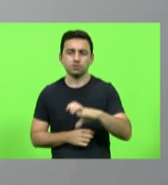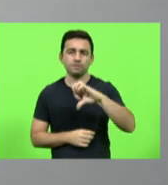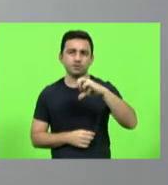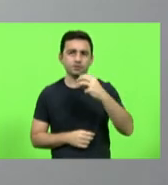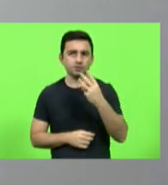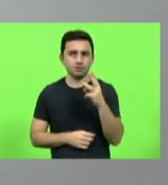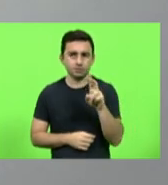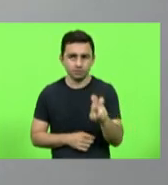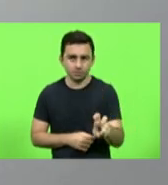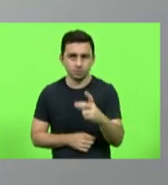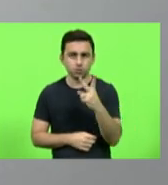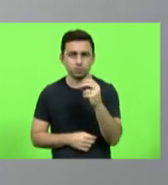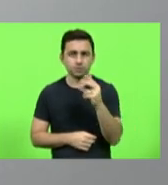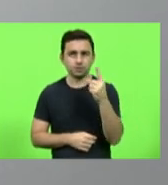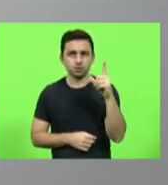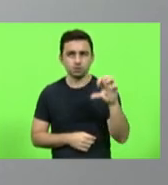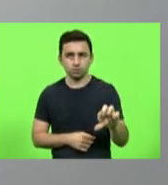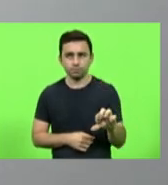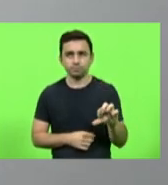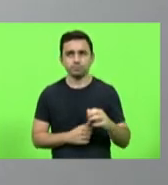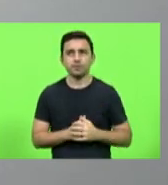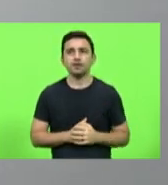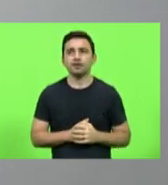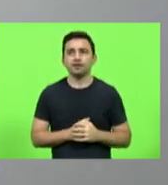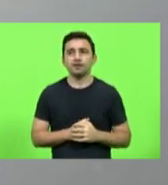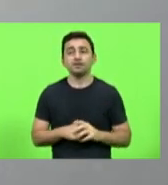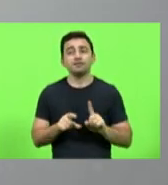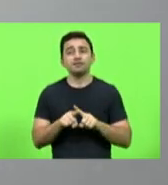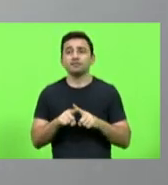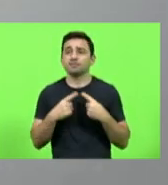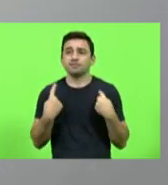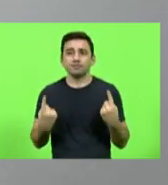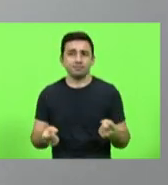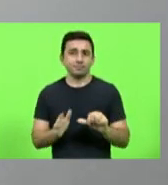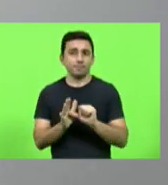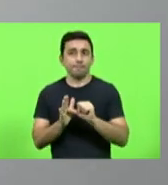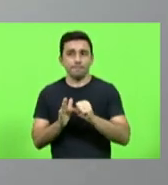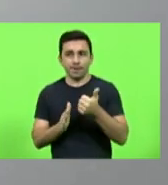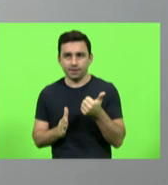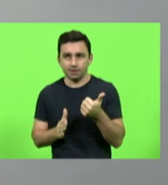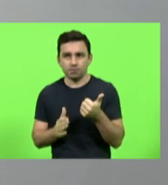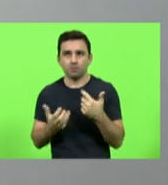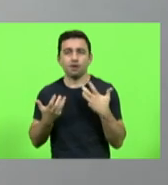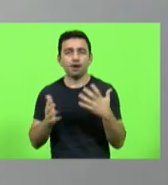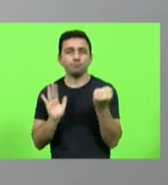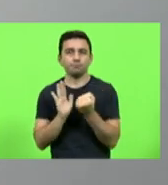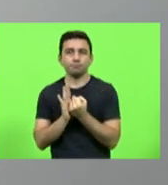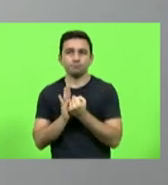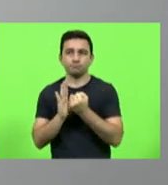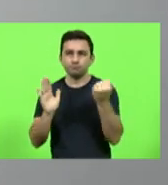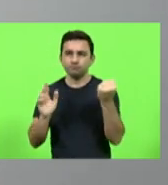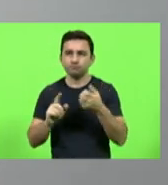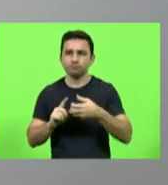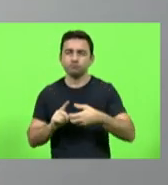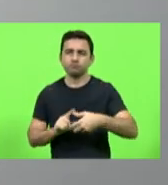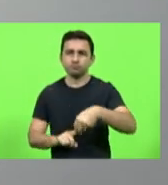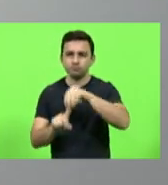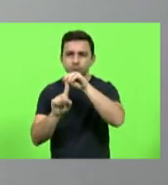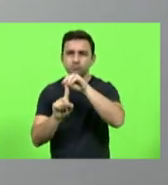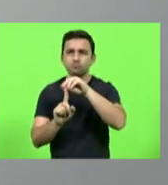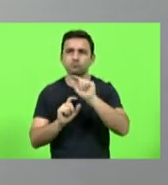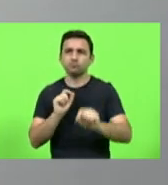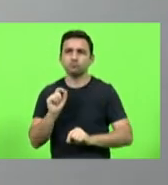13.935 de 2019. Então, em primeiro lugar, eu quero marcar aqui o protagonismo do GT